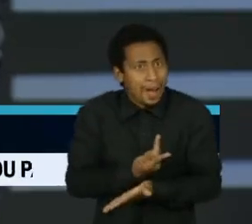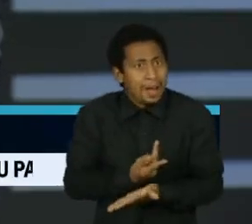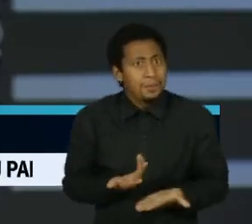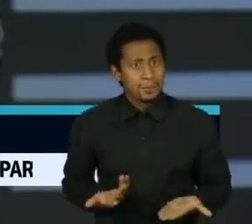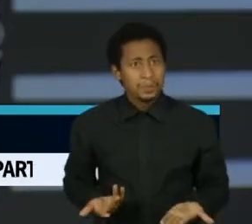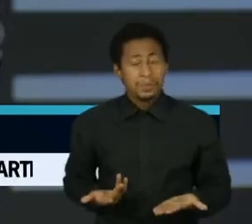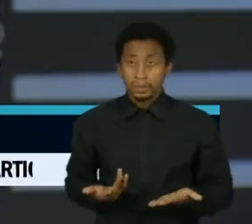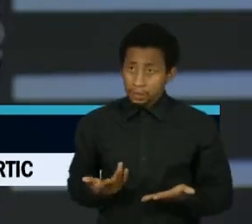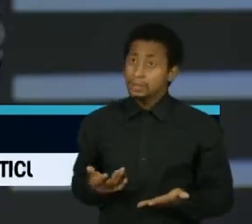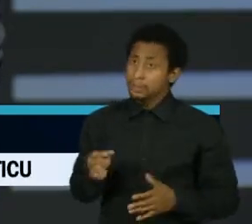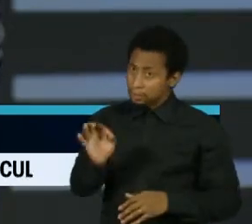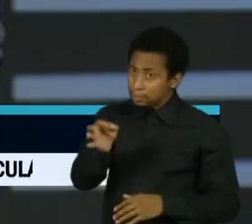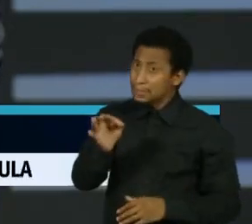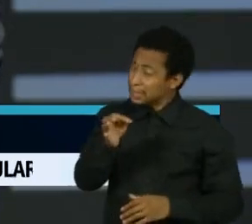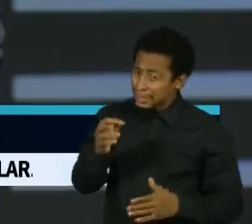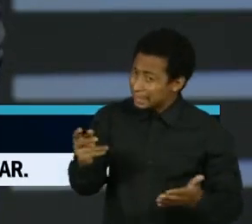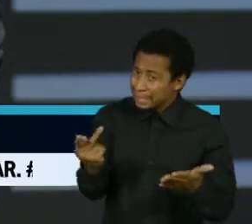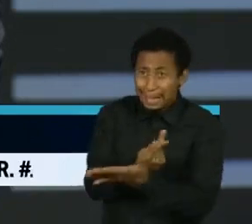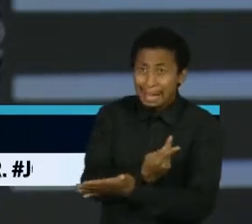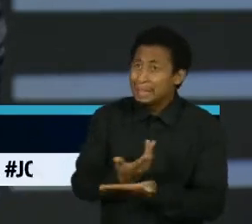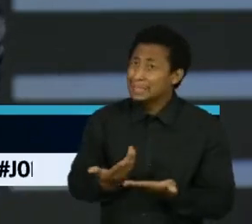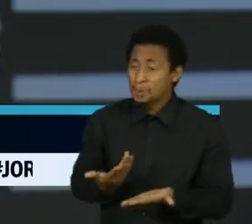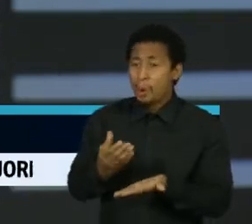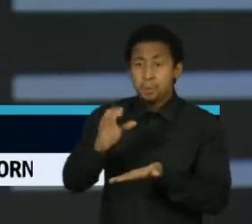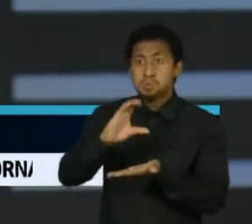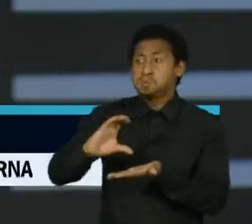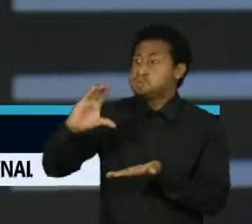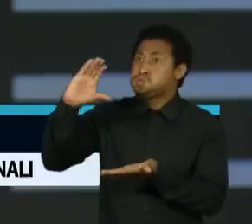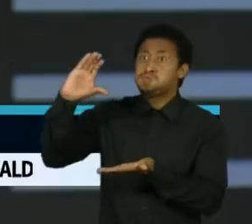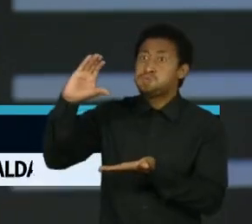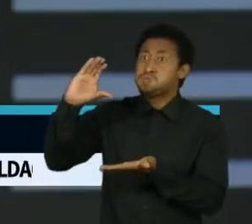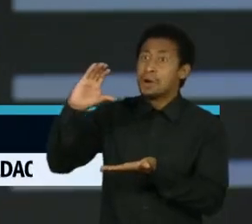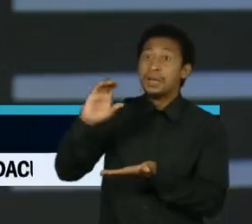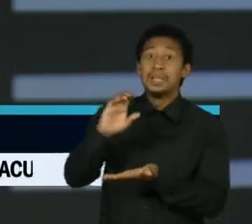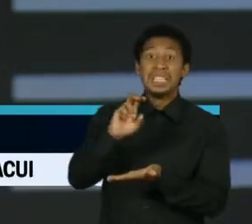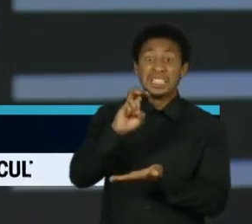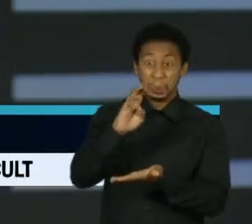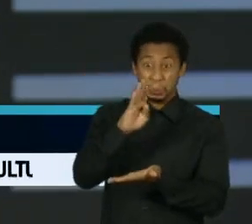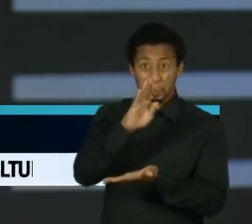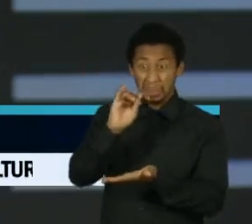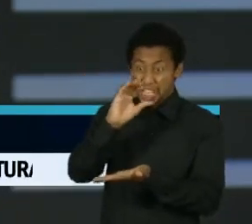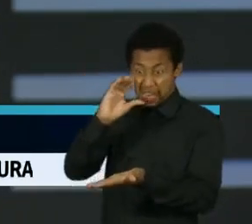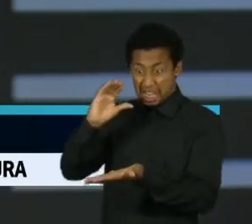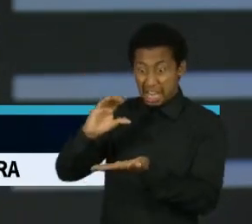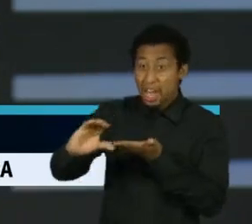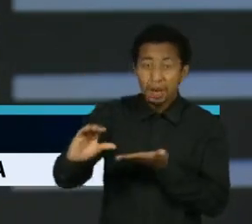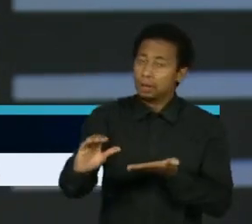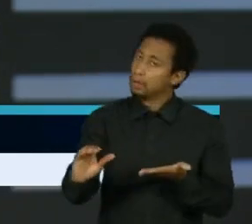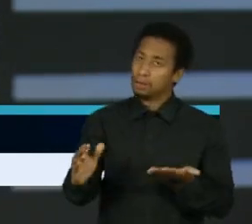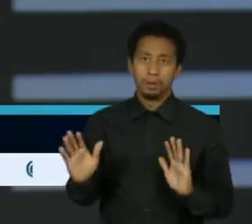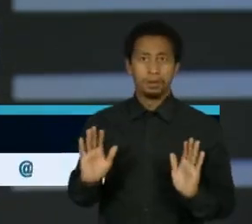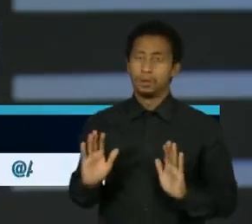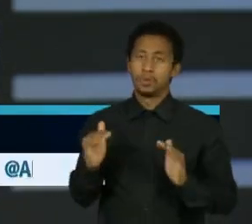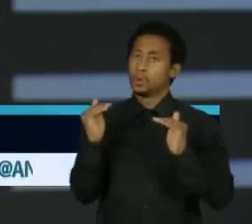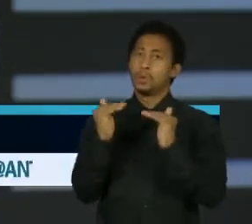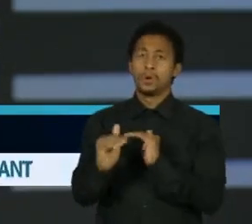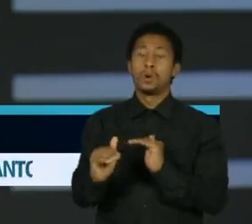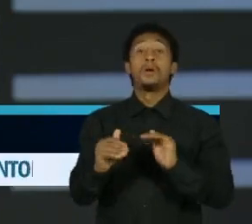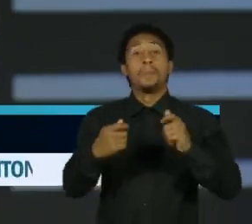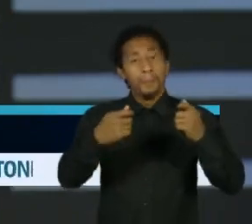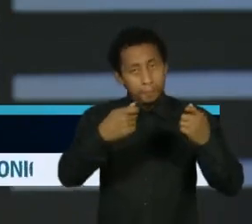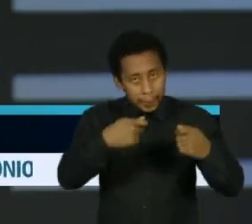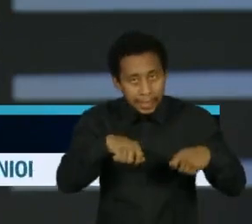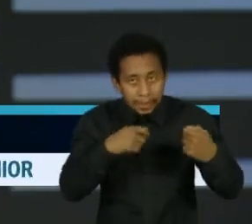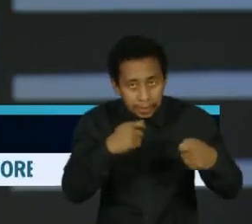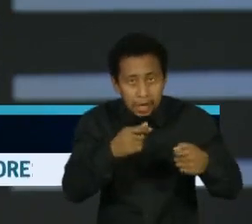muito altas Fundão poderia existir o Fundão sim porque é uma forma de você fazer a campanha